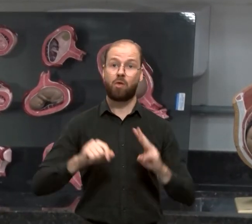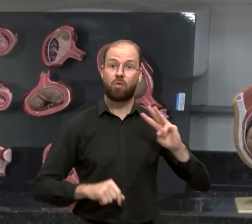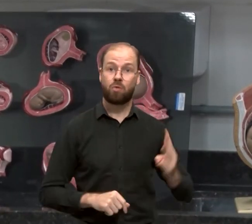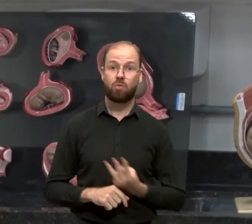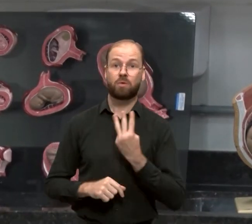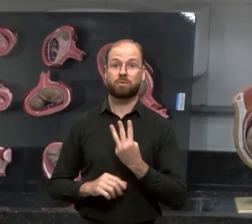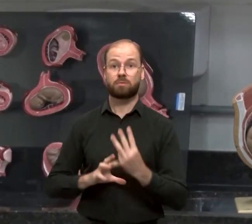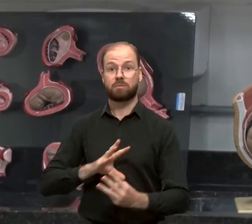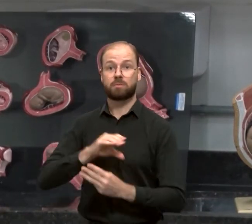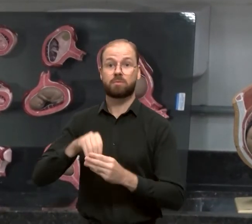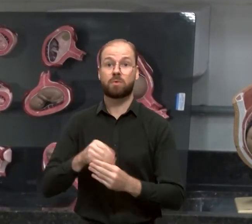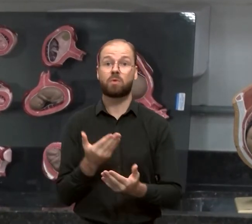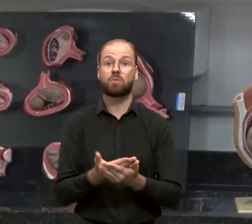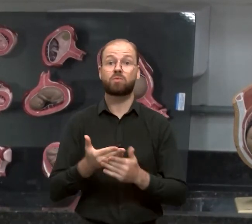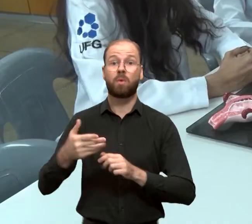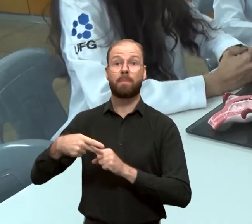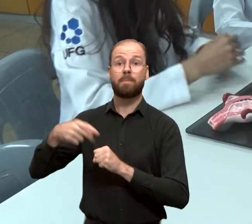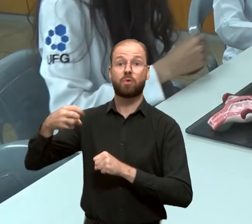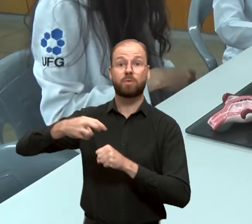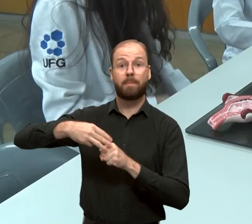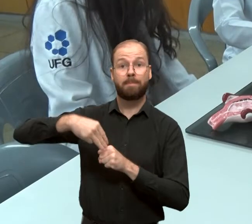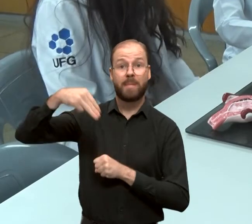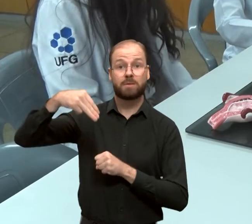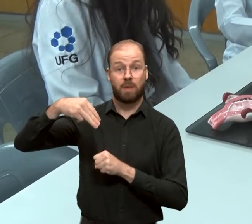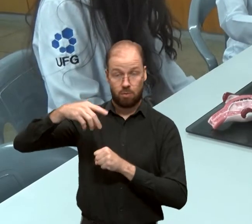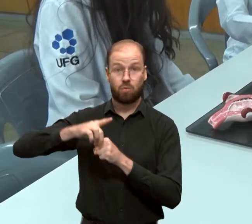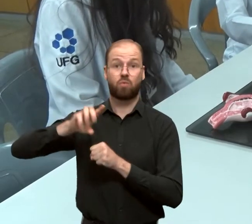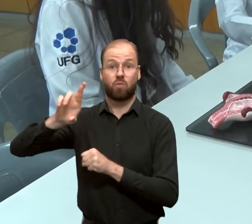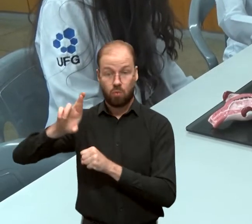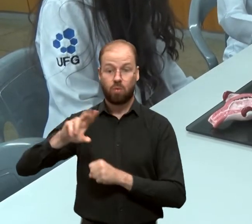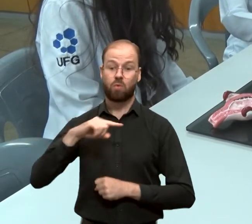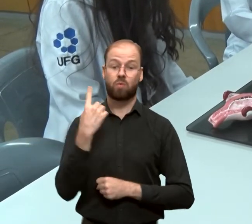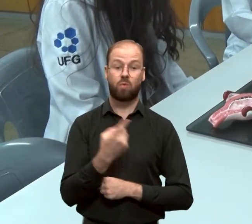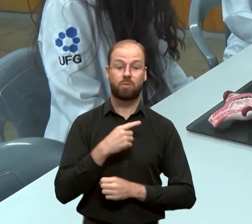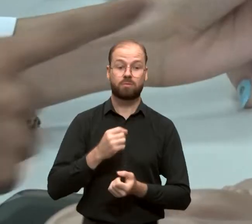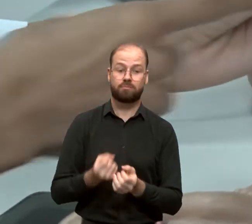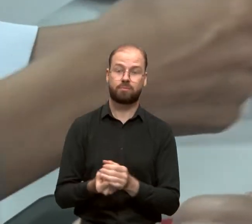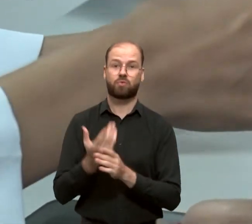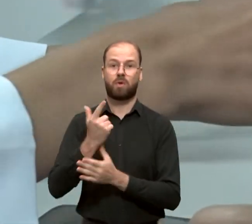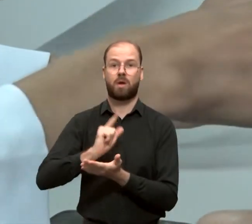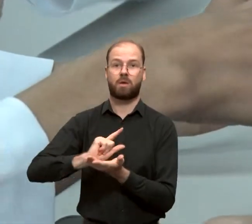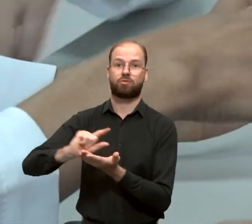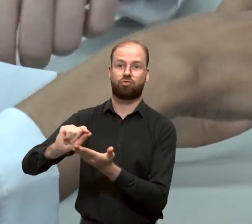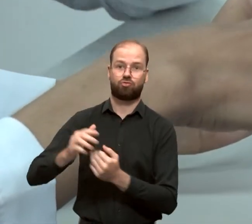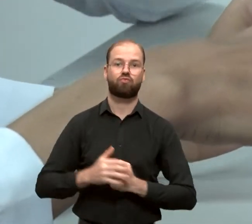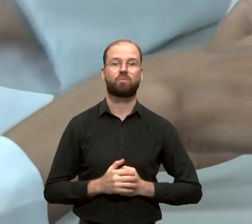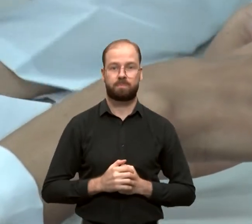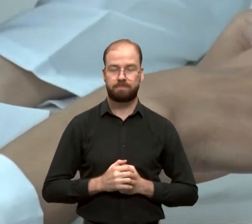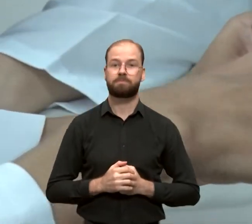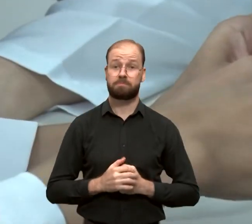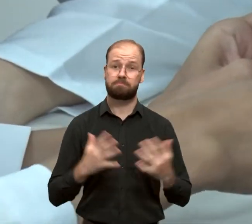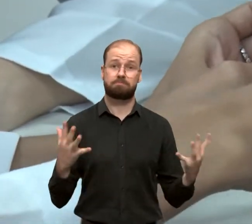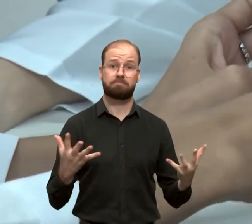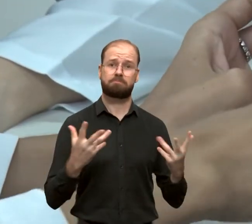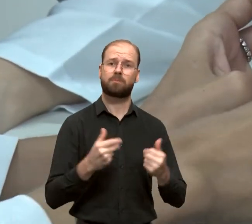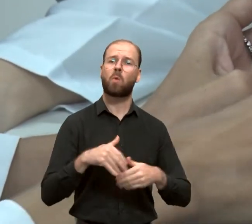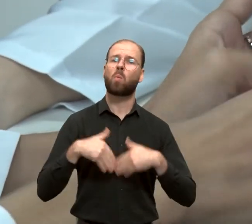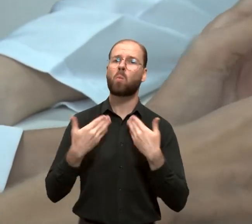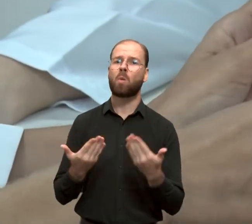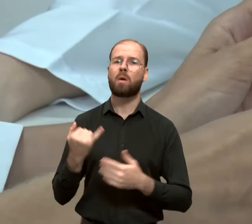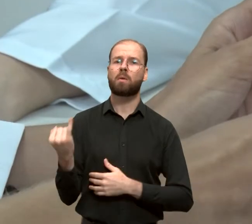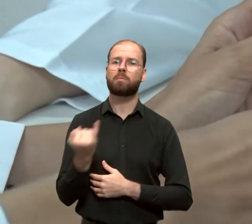os estudantes de pós-graduação, do mestrado, do doutorado, e aí surgiu aí o artigo. Que maravilha! E qual que é a